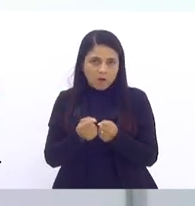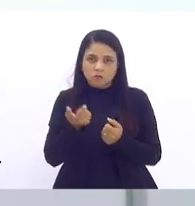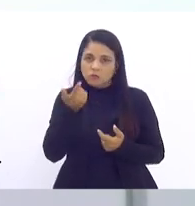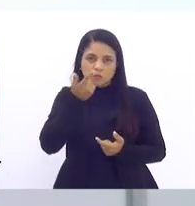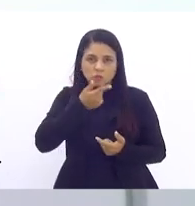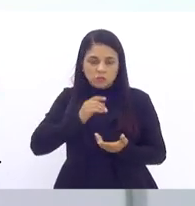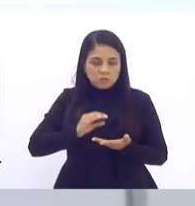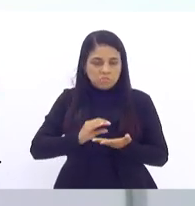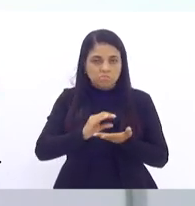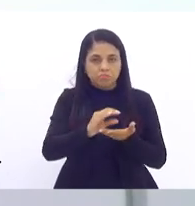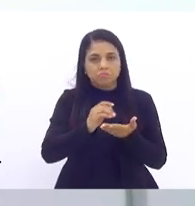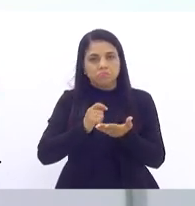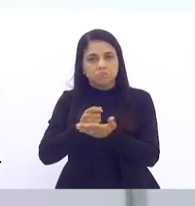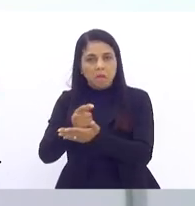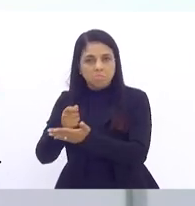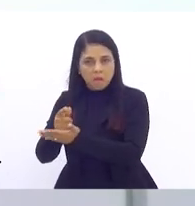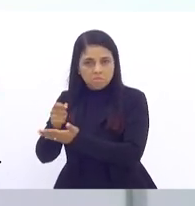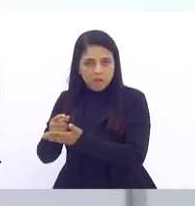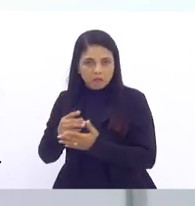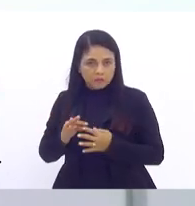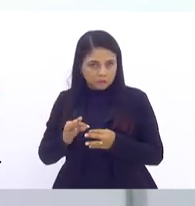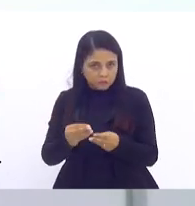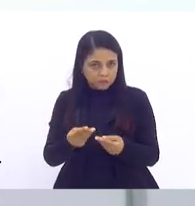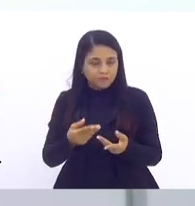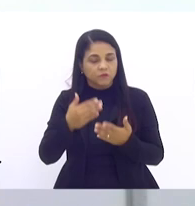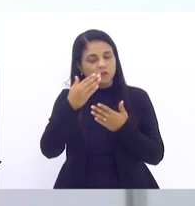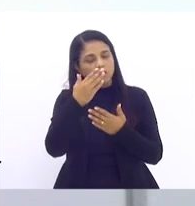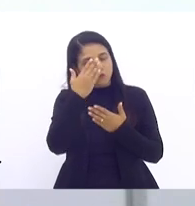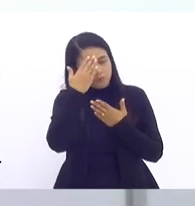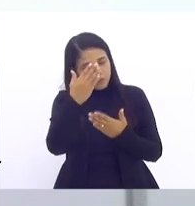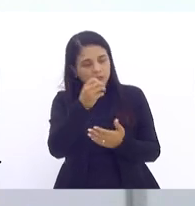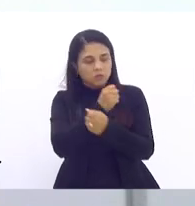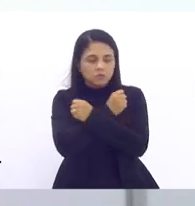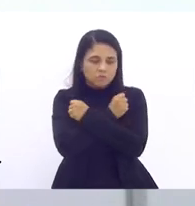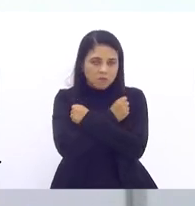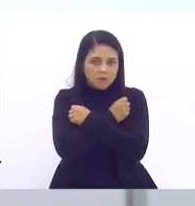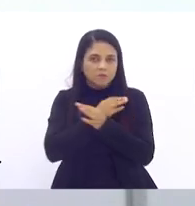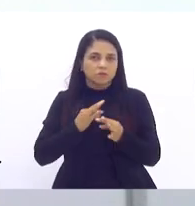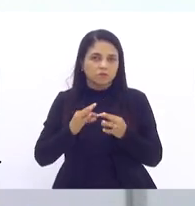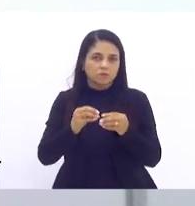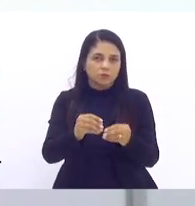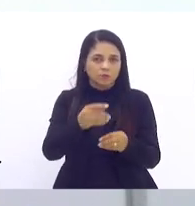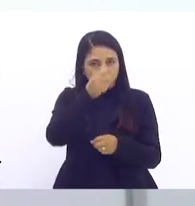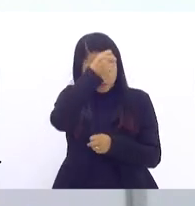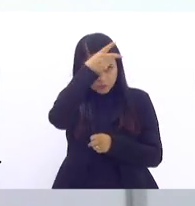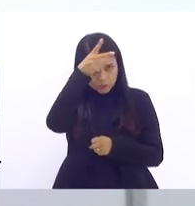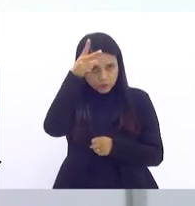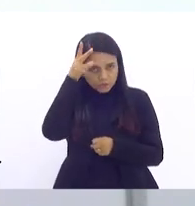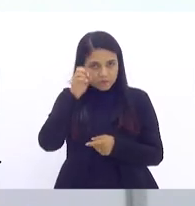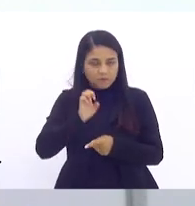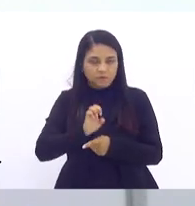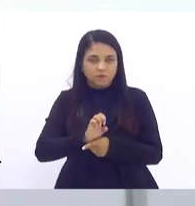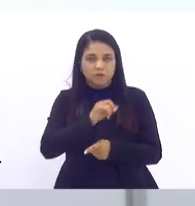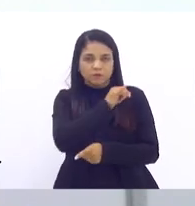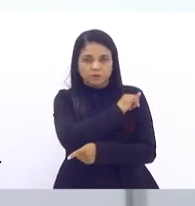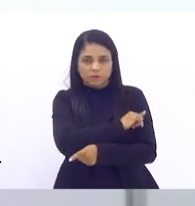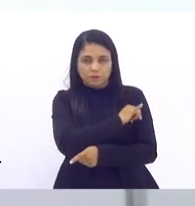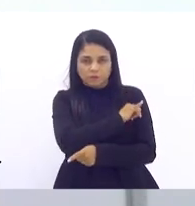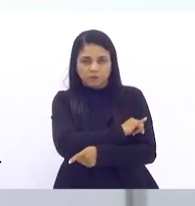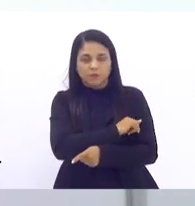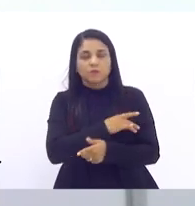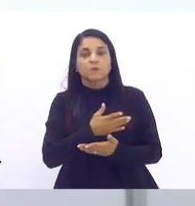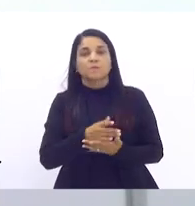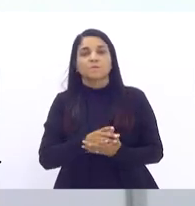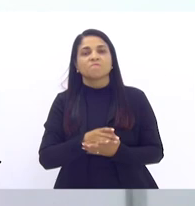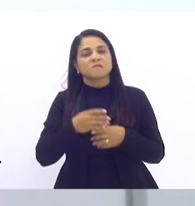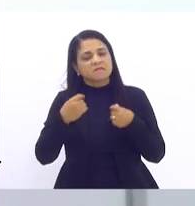de honrar os seus compromissos Muito obrigado e leva que o nosso abraço de todos os prefeitos também do Estado do Rio de Janeiro a gente sabe